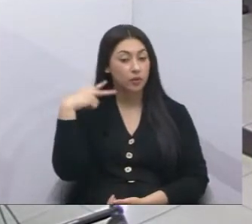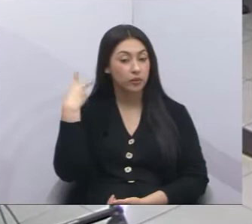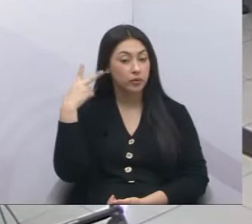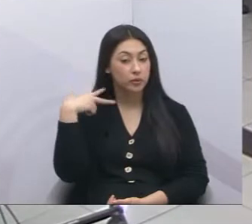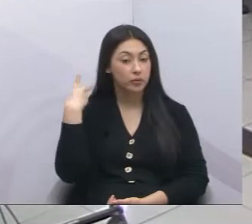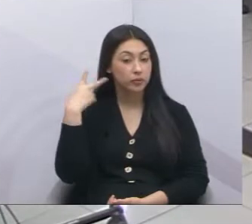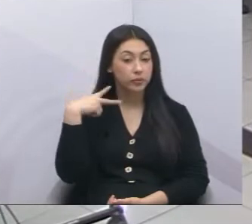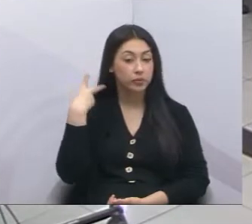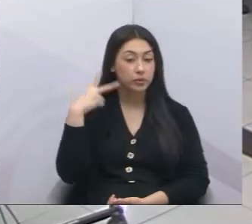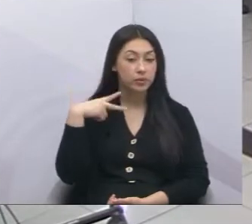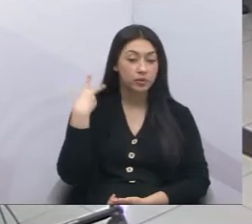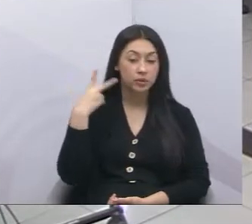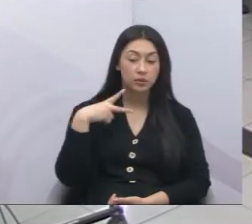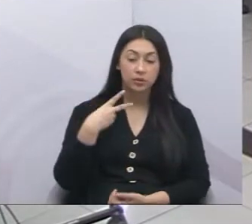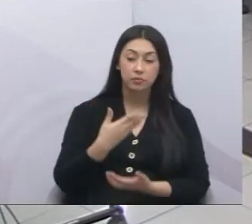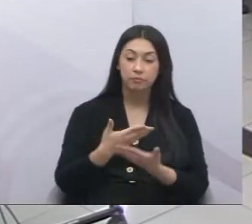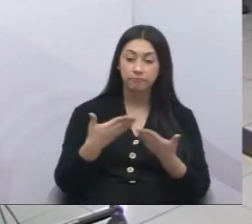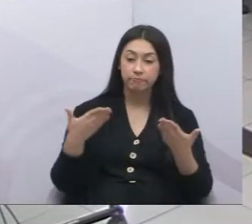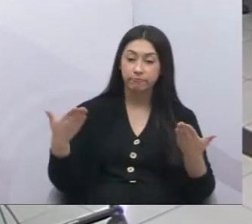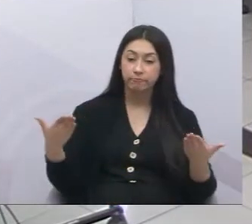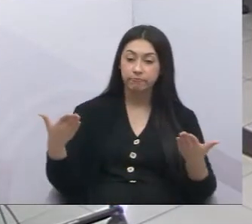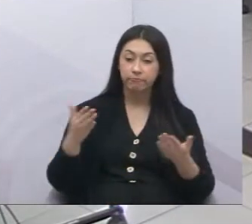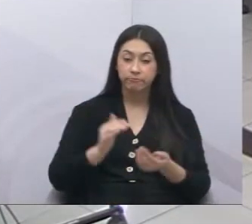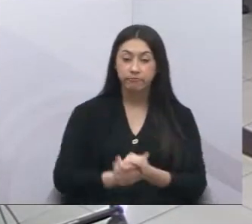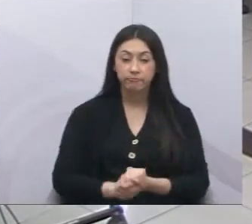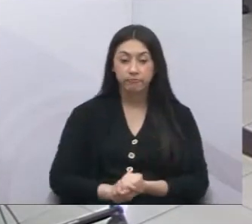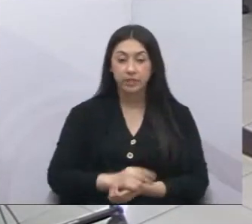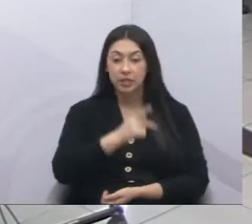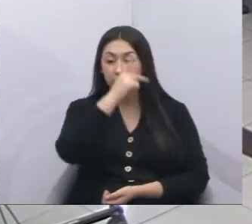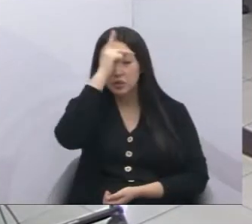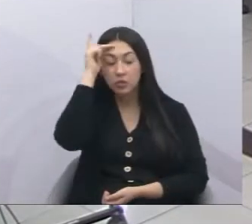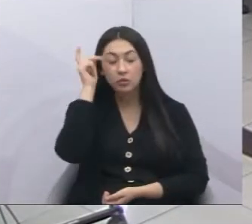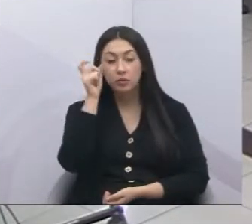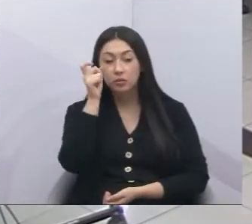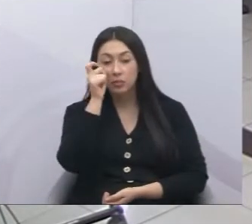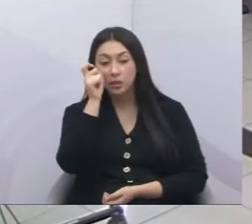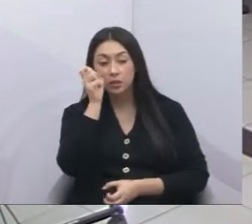vereadores, vereadora, internauta,